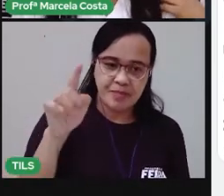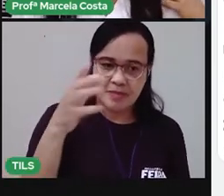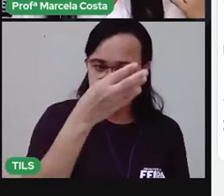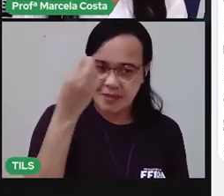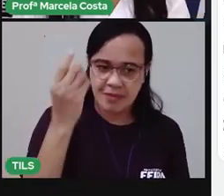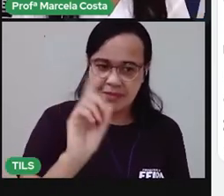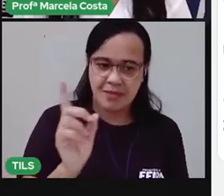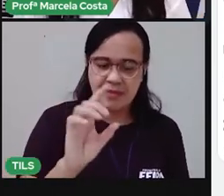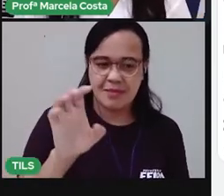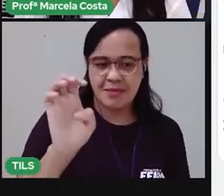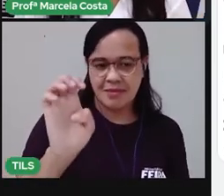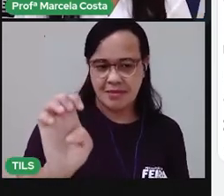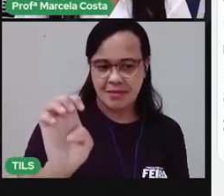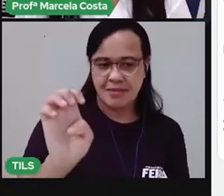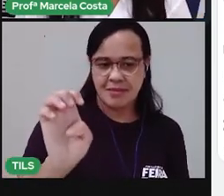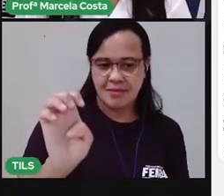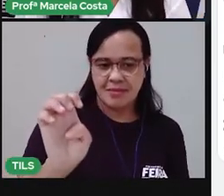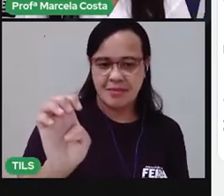Ó.